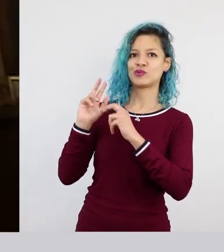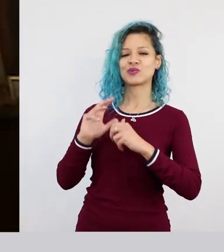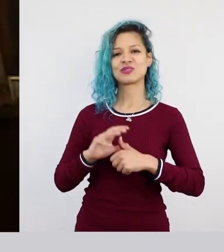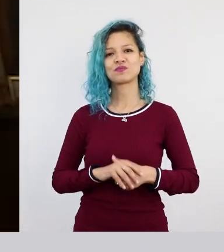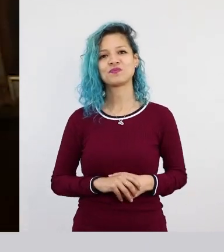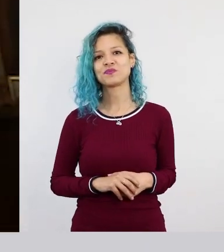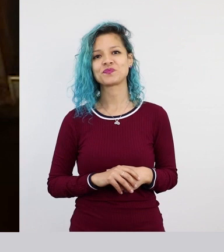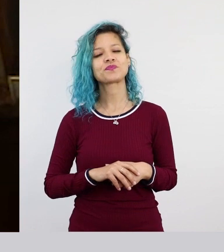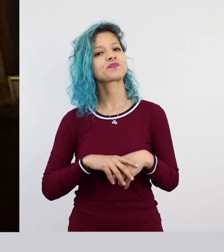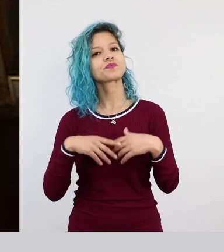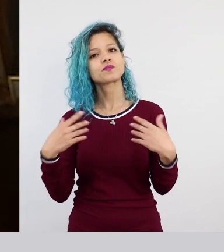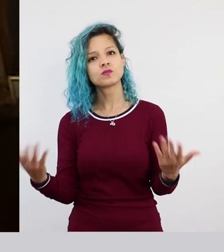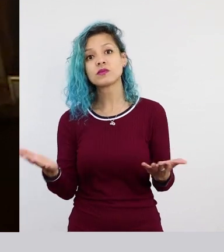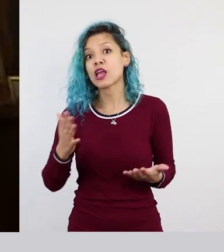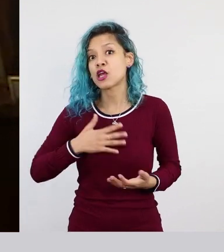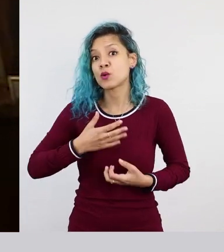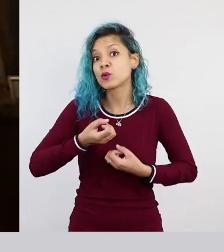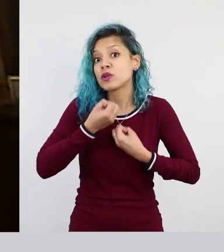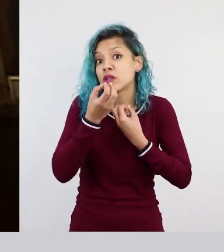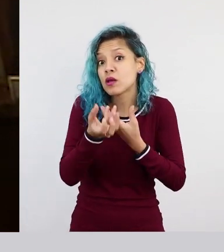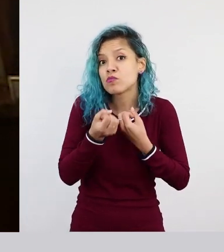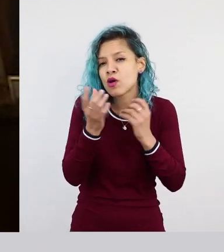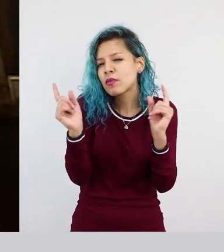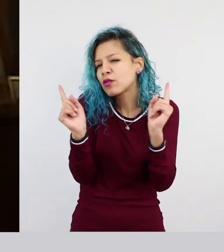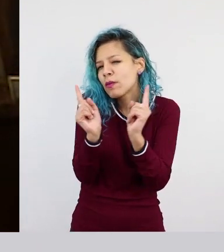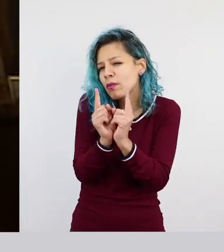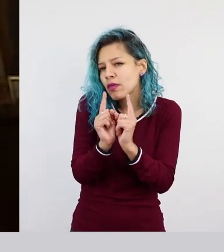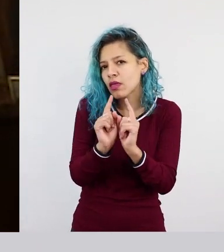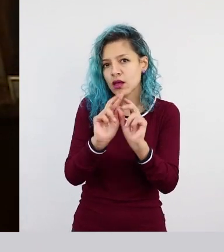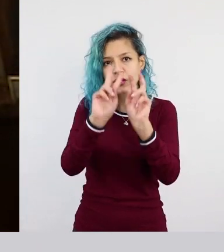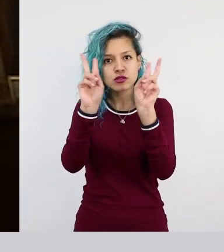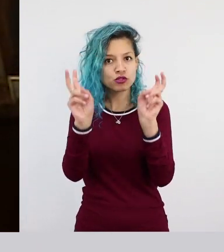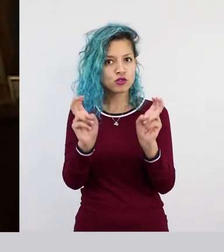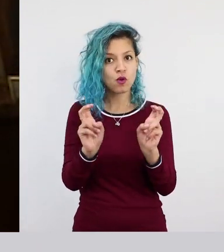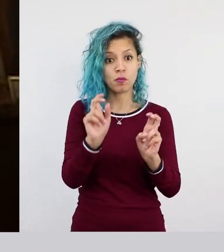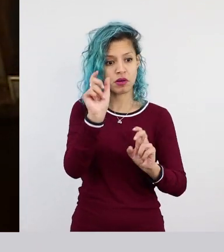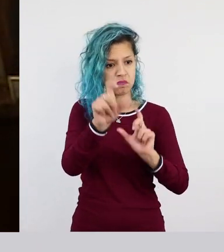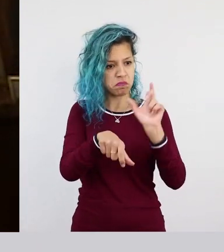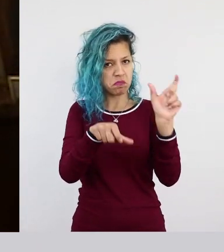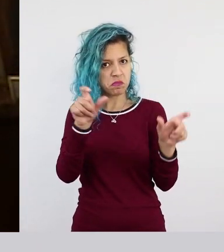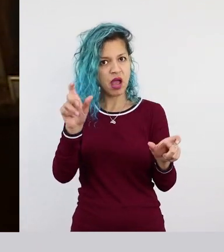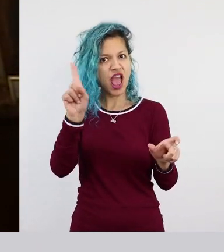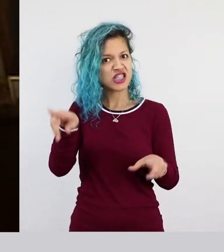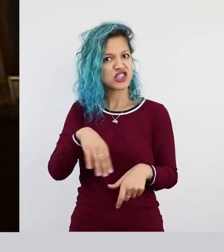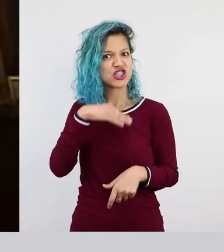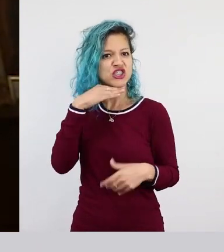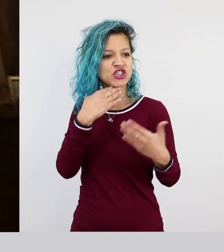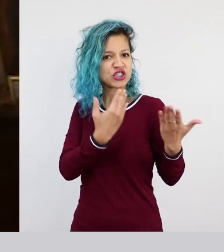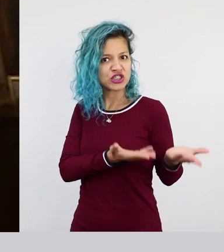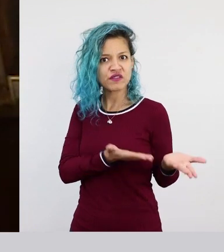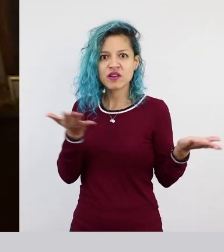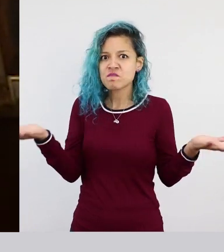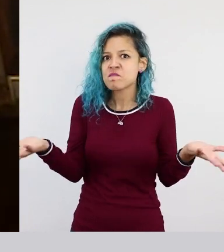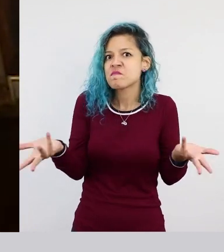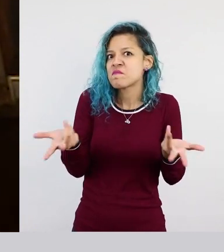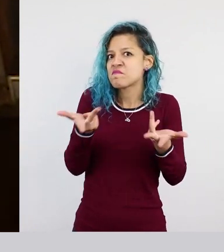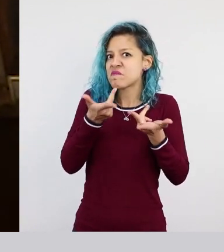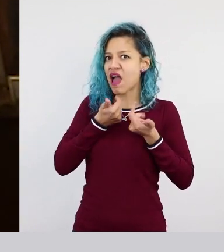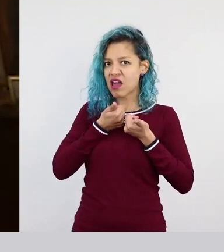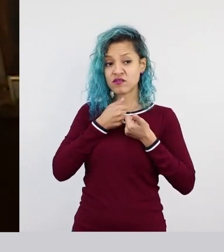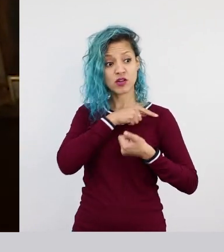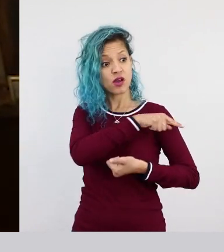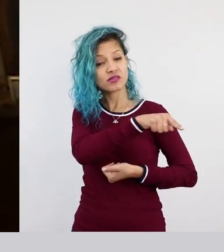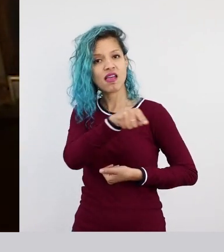enfim, esse foi meu pequeno depoimento sobre essas grandes divas, sobre essas maravilhosas